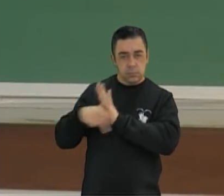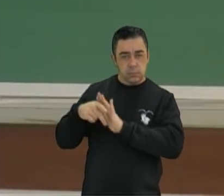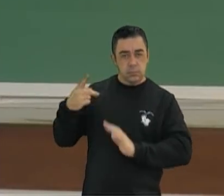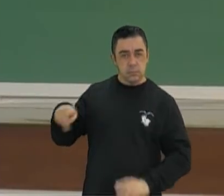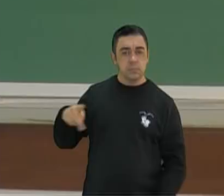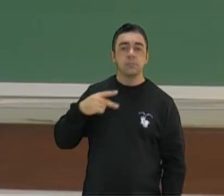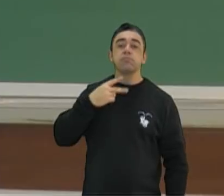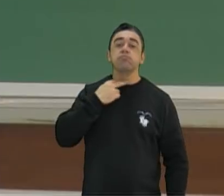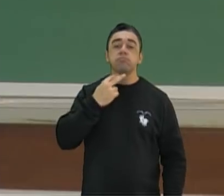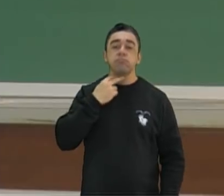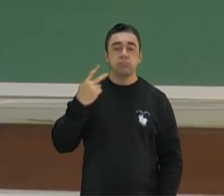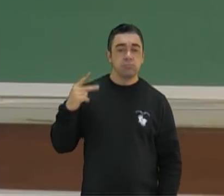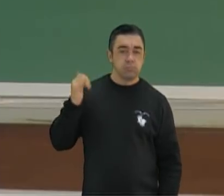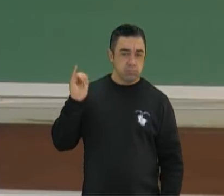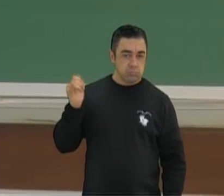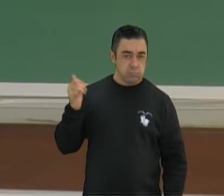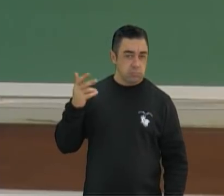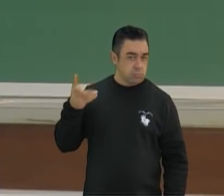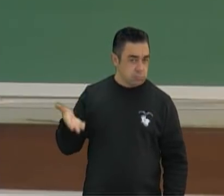narrador da historinha.